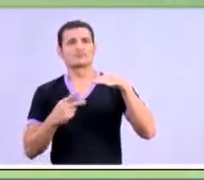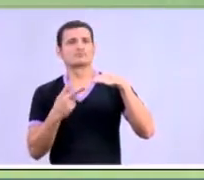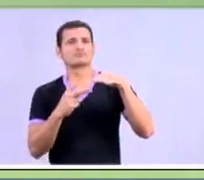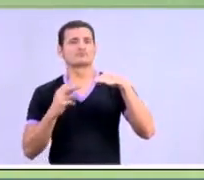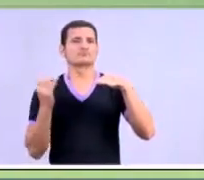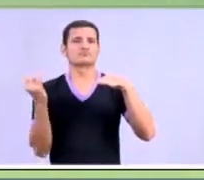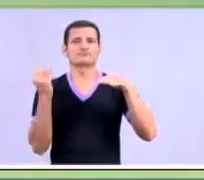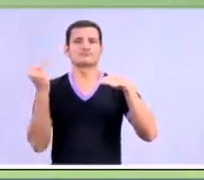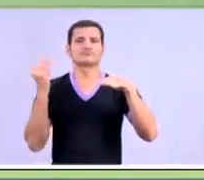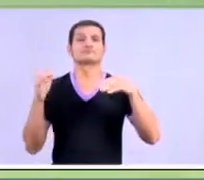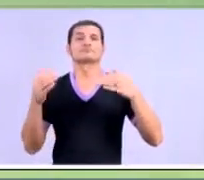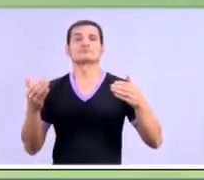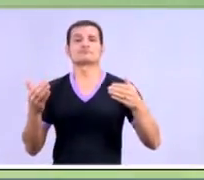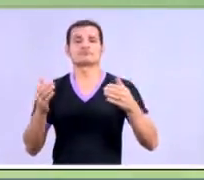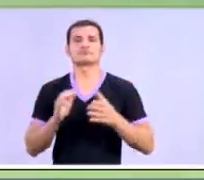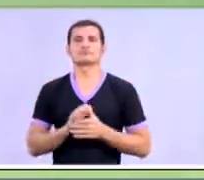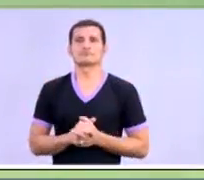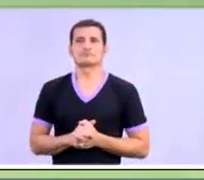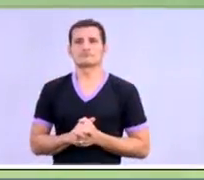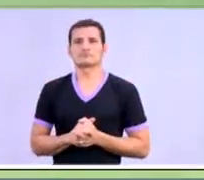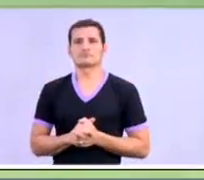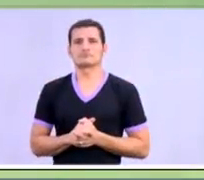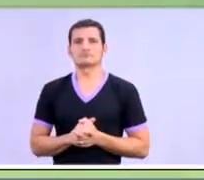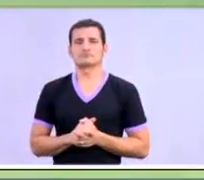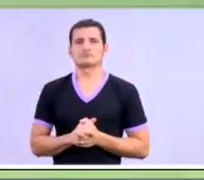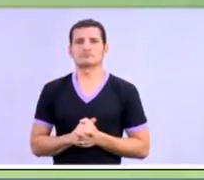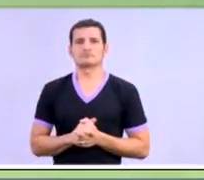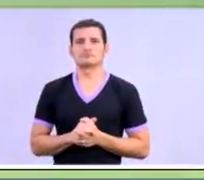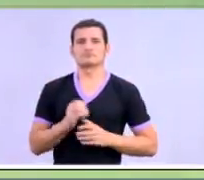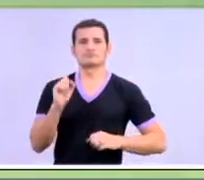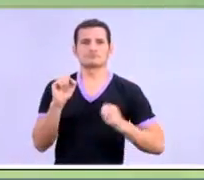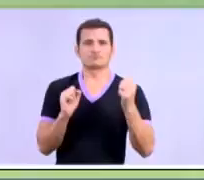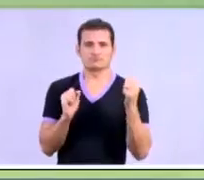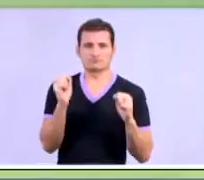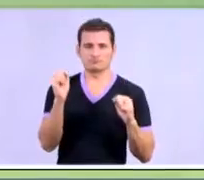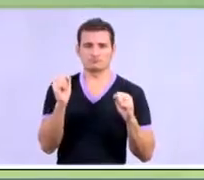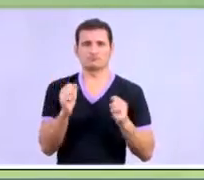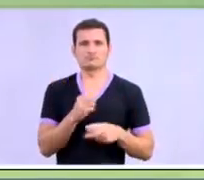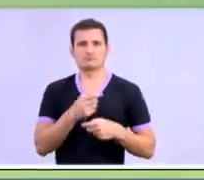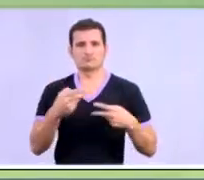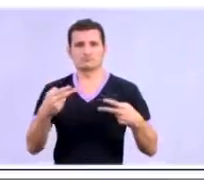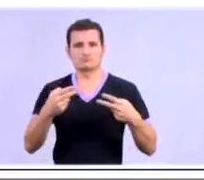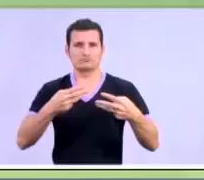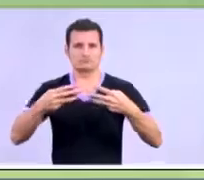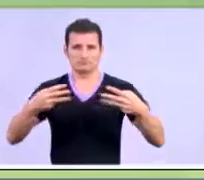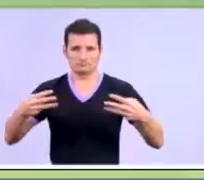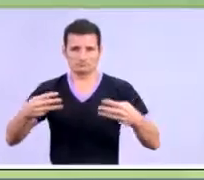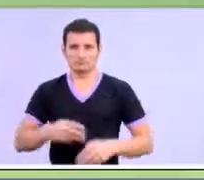importância para a indústria de dispositivos de rede? Bom, vamos conhecer aqui.